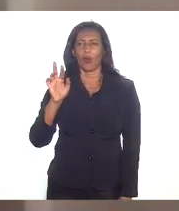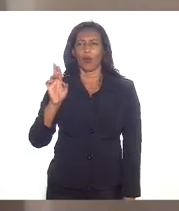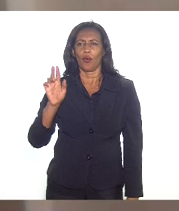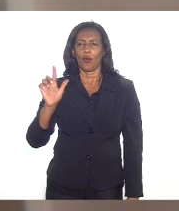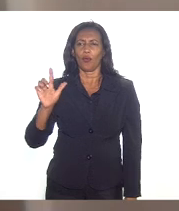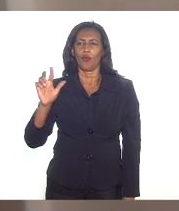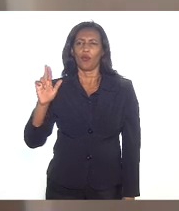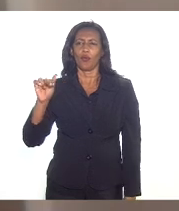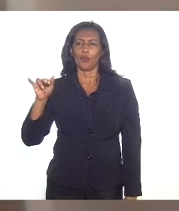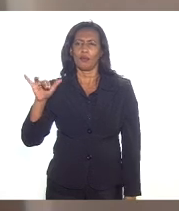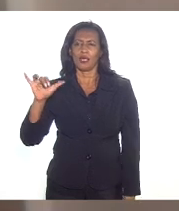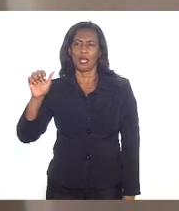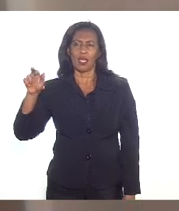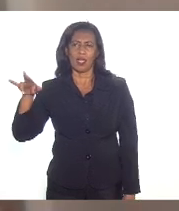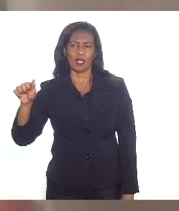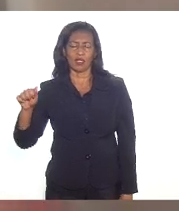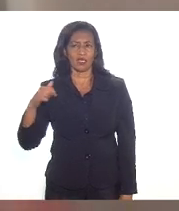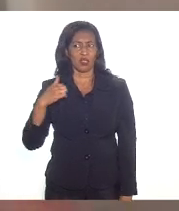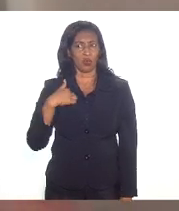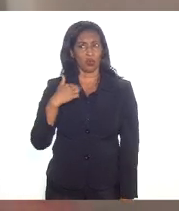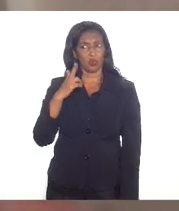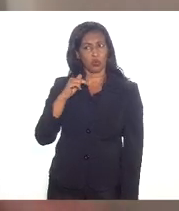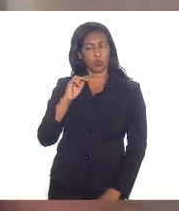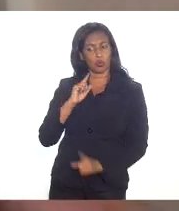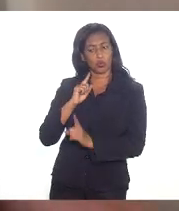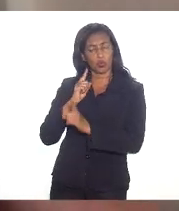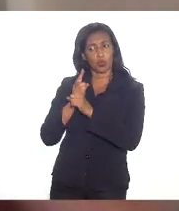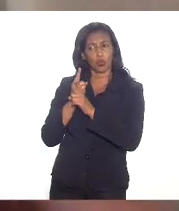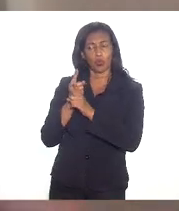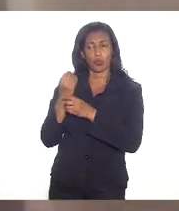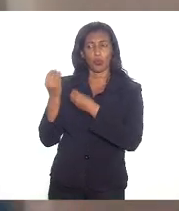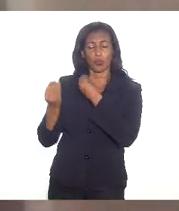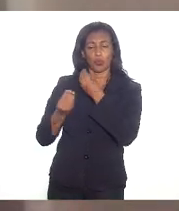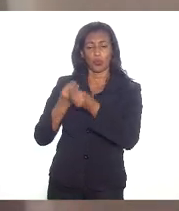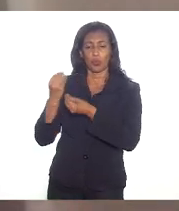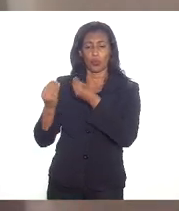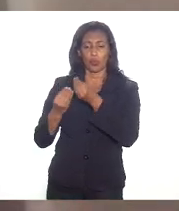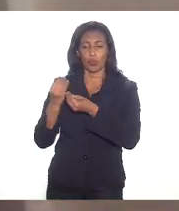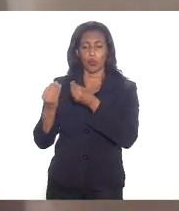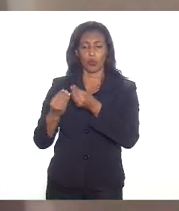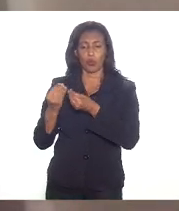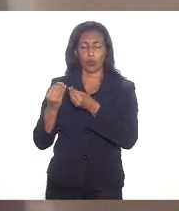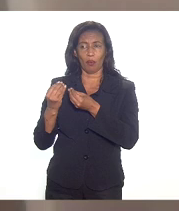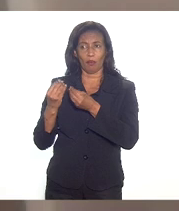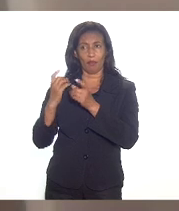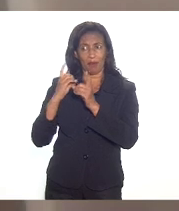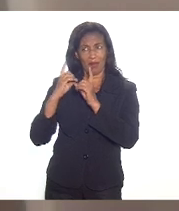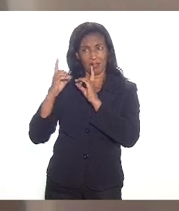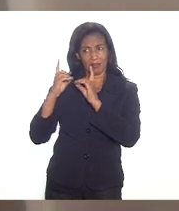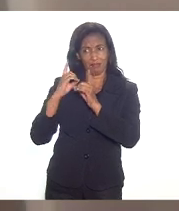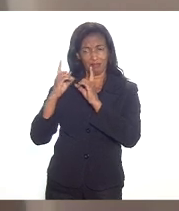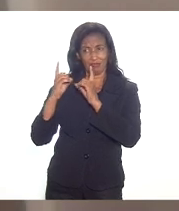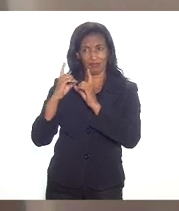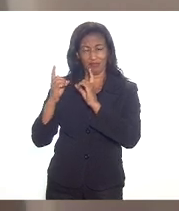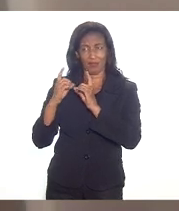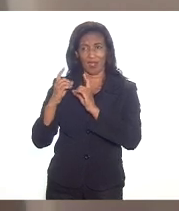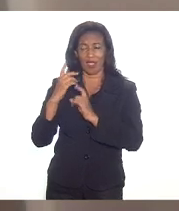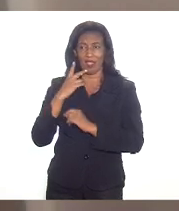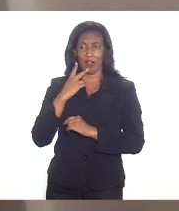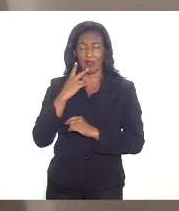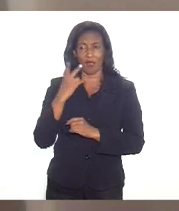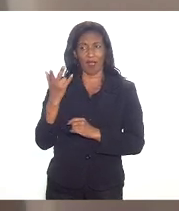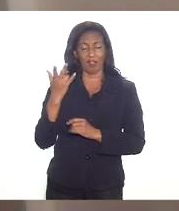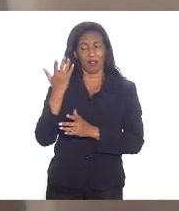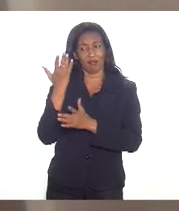segunda. Eu nunca consegui descobrir qual é a fonte disso. Pelos dados da RAIS, nós somos o sexto em termos de emprego